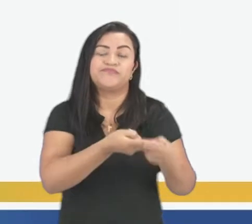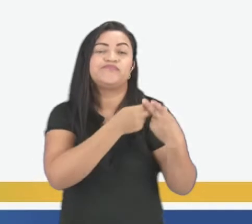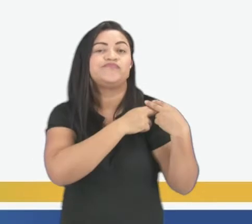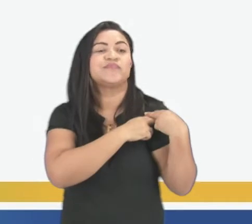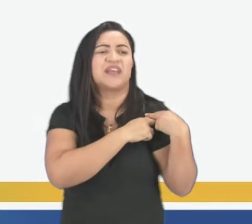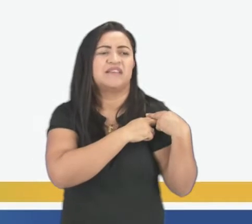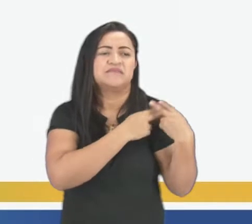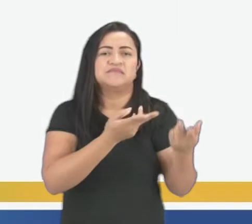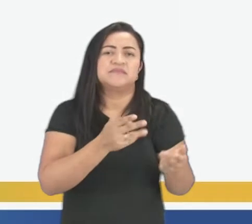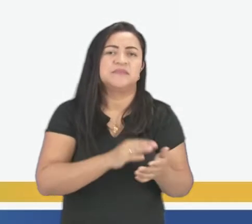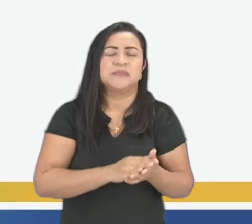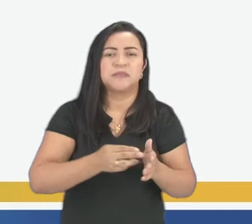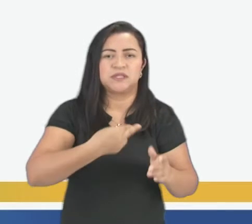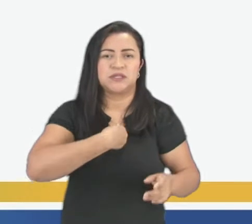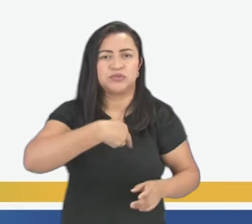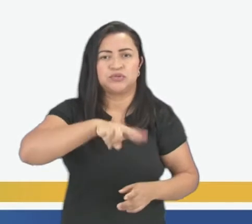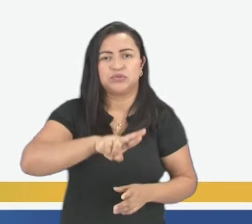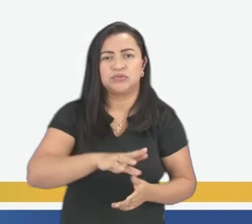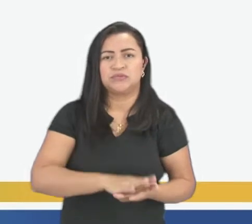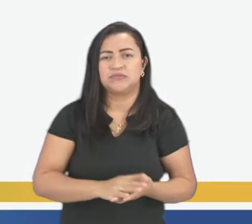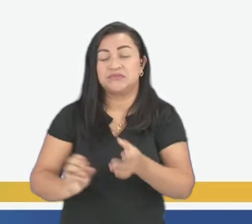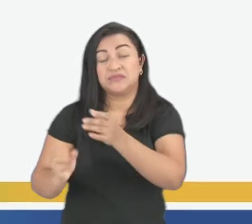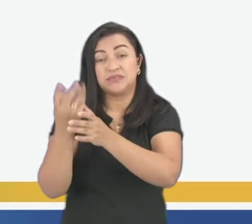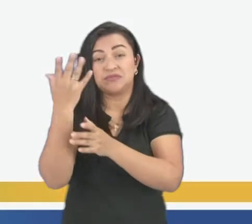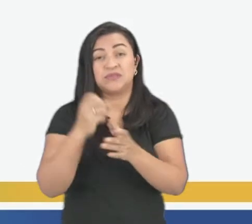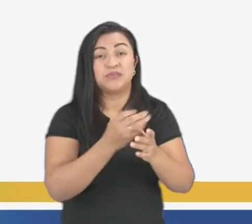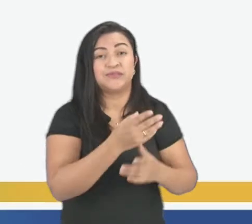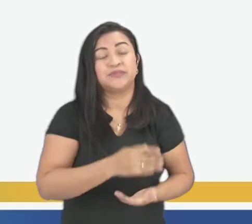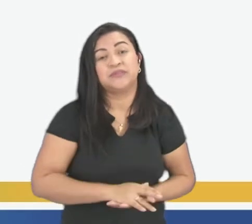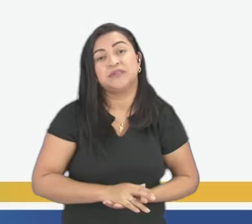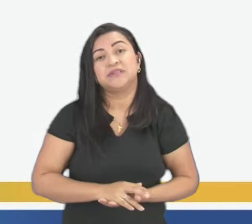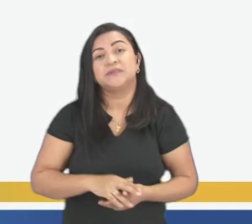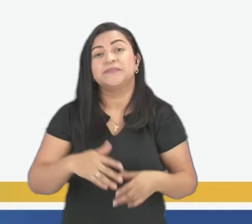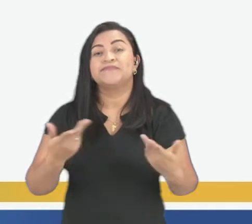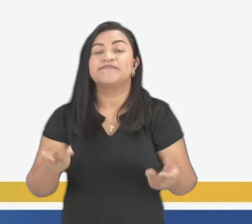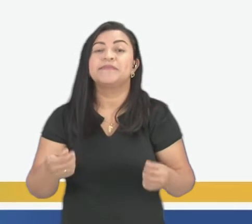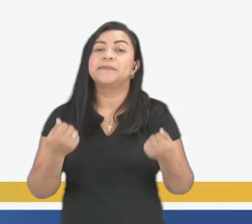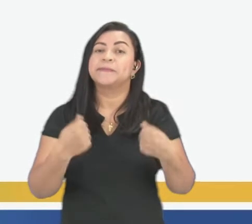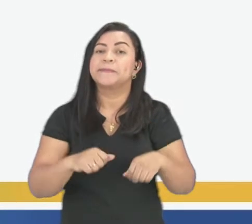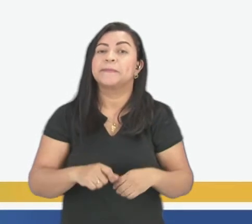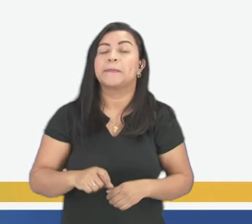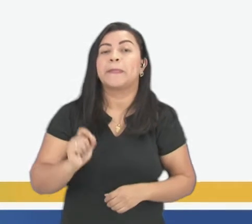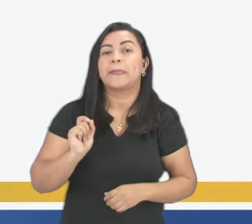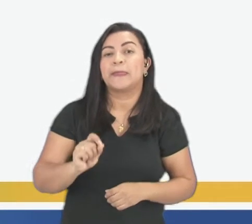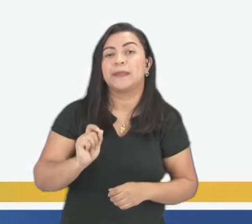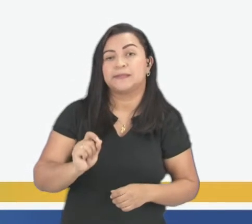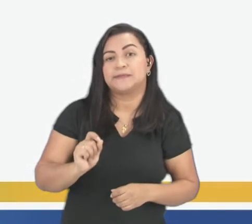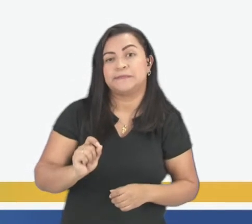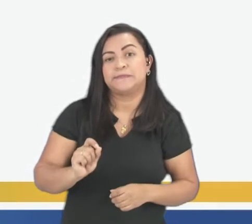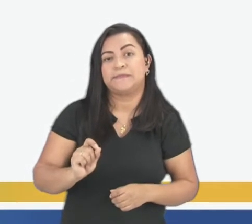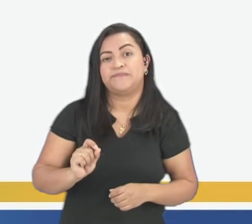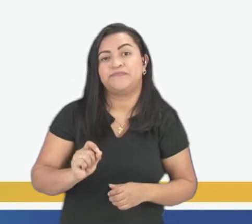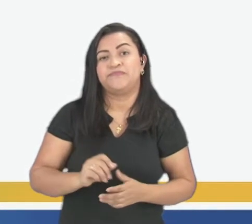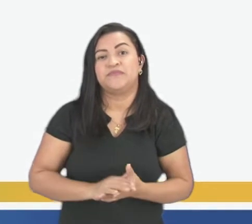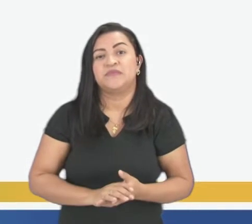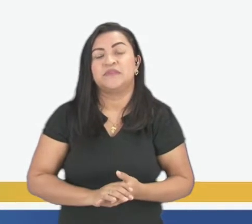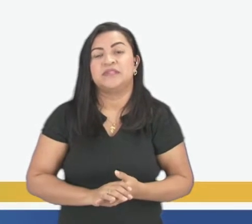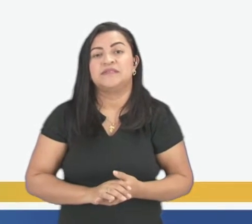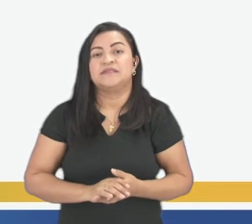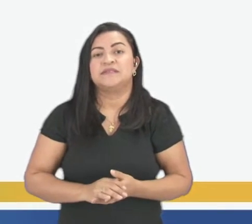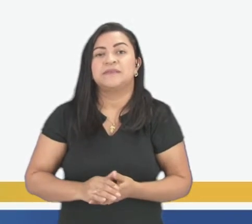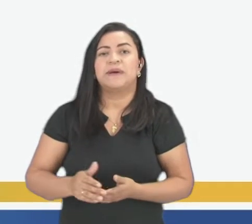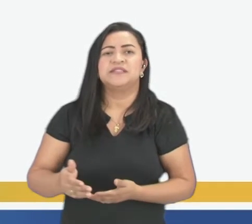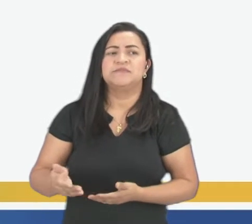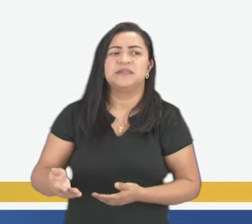de todas essas situações, né, que são expostas, precisa ser, né, acima de tudo, fonte de